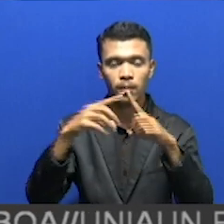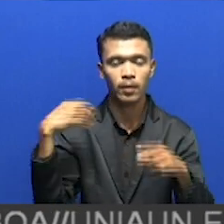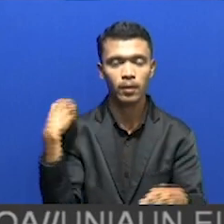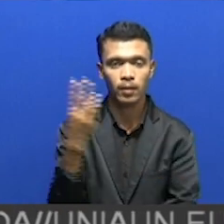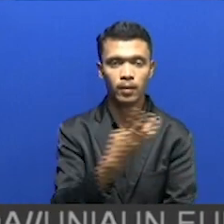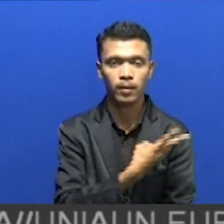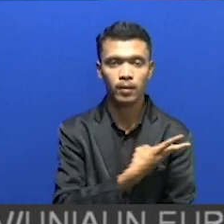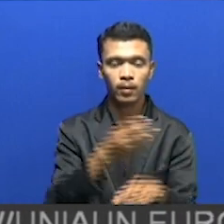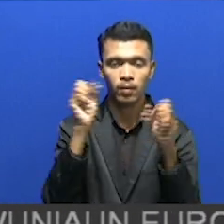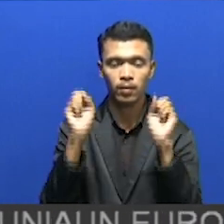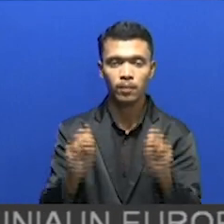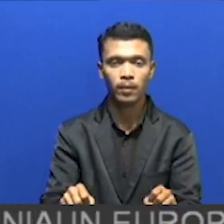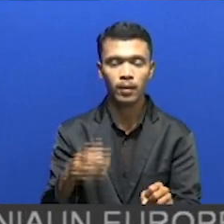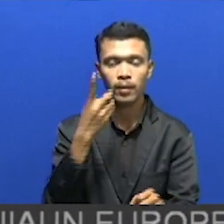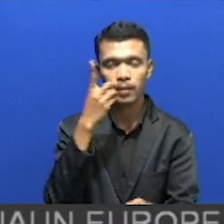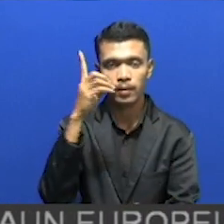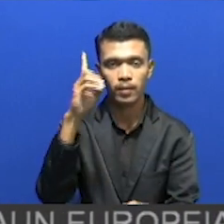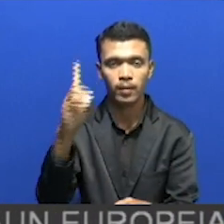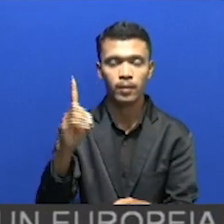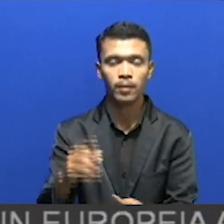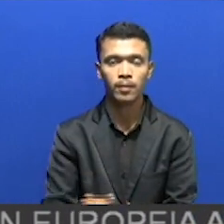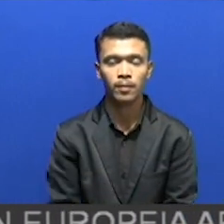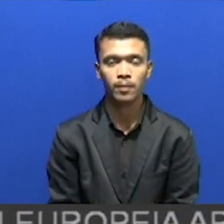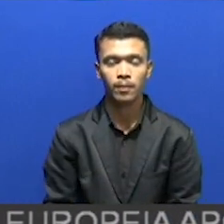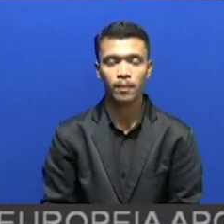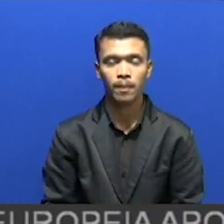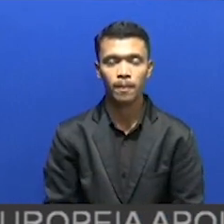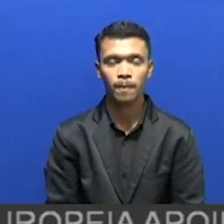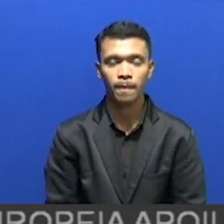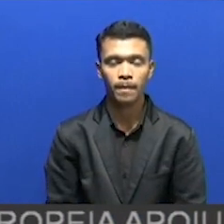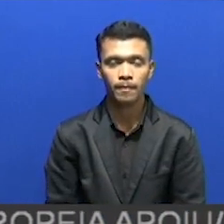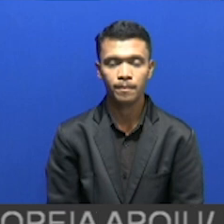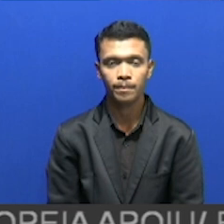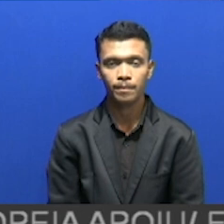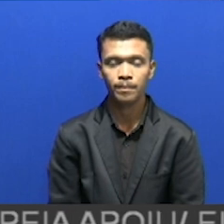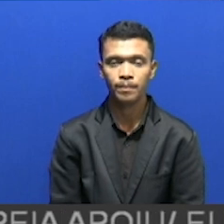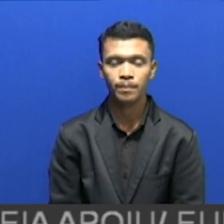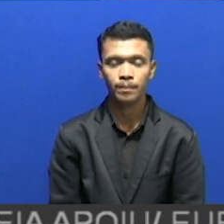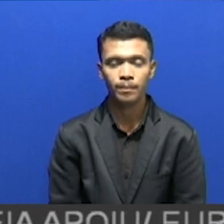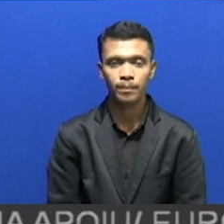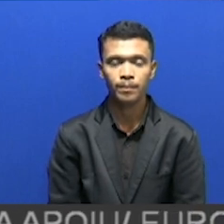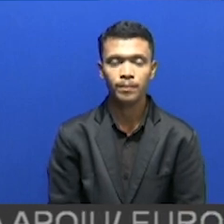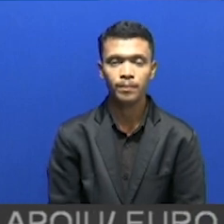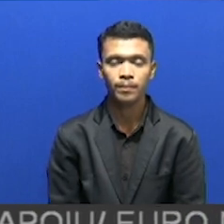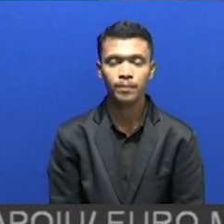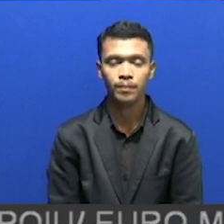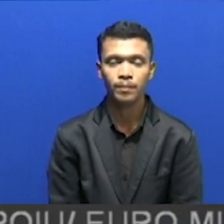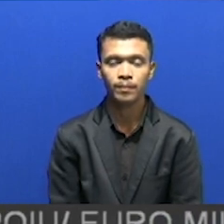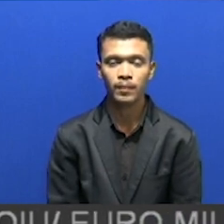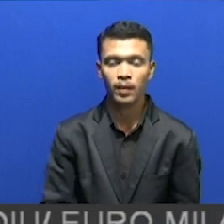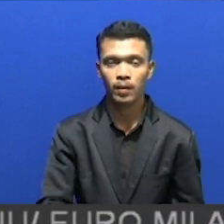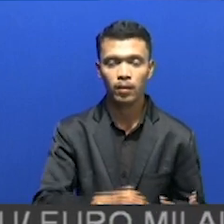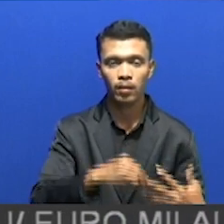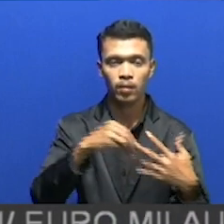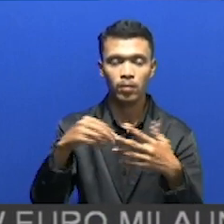bele biancata centraliza ona iha itania município mili município de